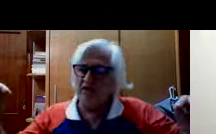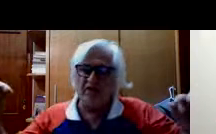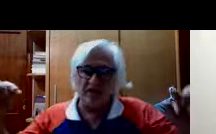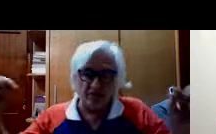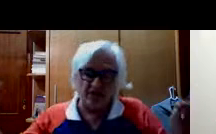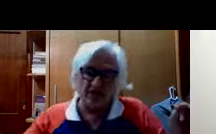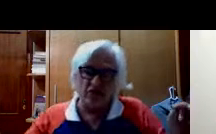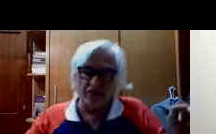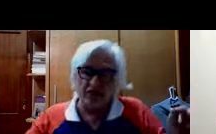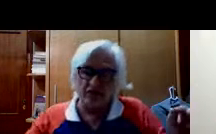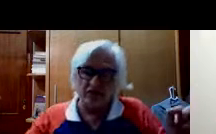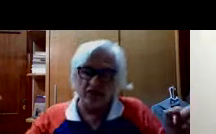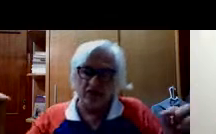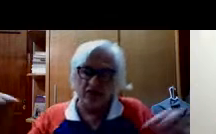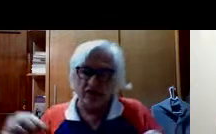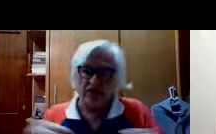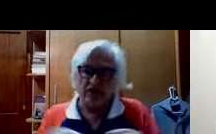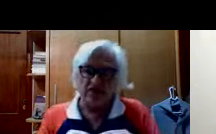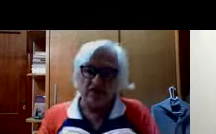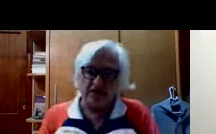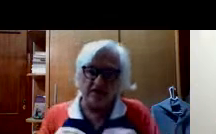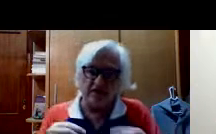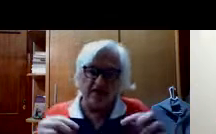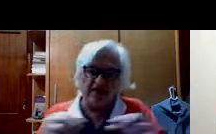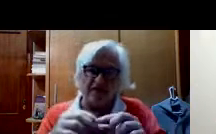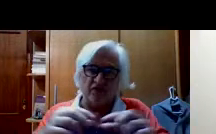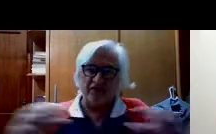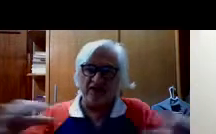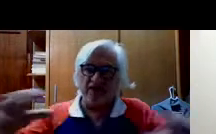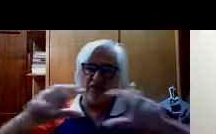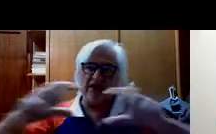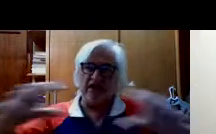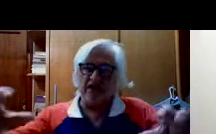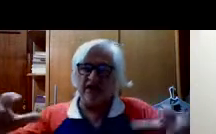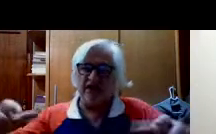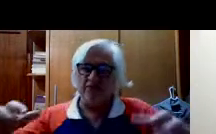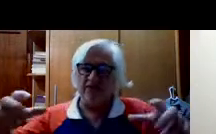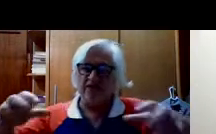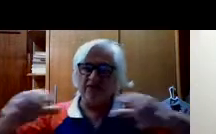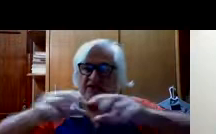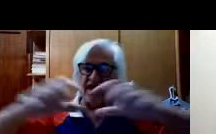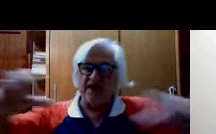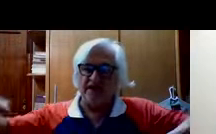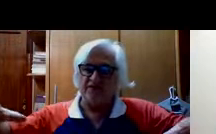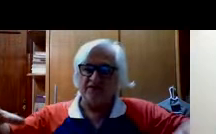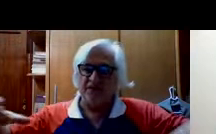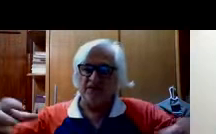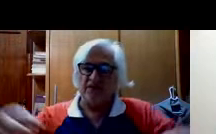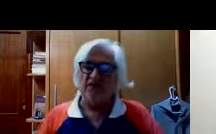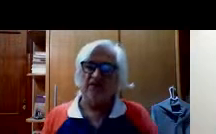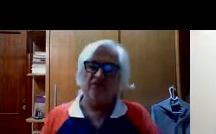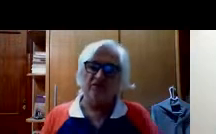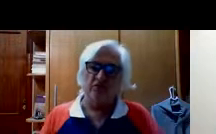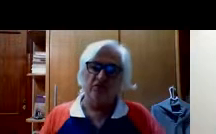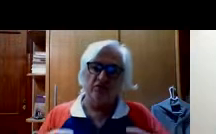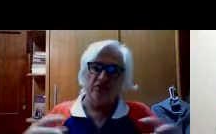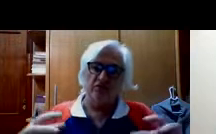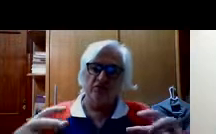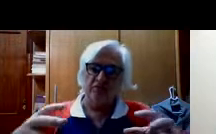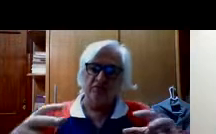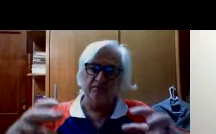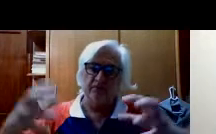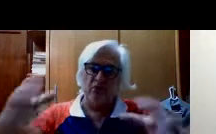barrinha fininha, ela aumenta de comprimento. Se essa barra for uma régua larga, ela aumenta de área. Se